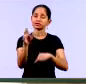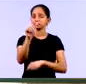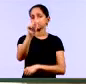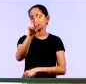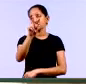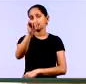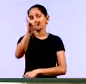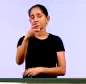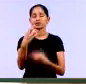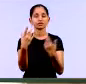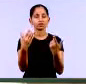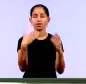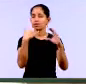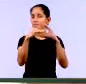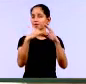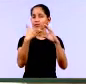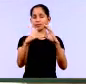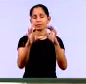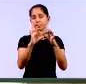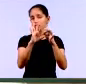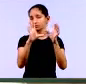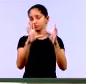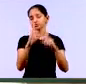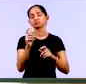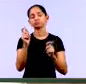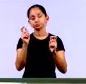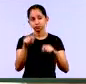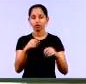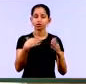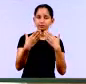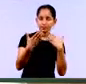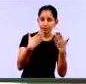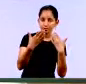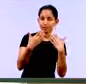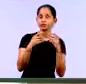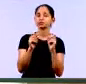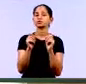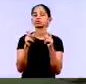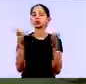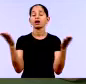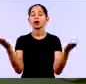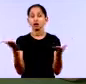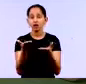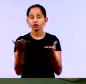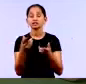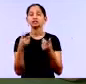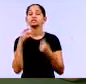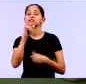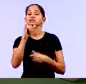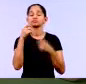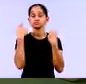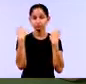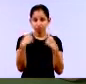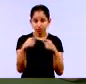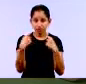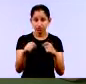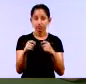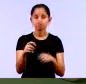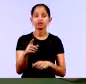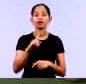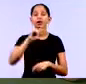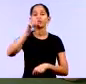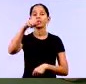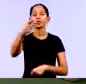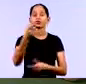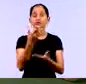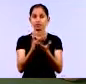na própria rede que os alunos acessam, e aí a gente vai interagindo, né? Uhum. E aí, se caso for preciso, na aula da semana seguinte a